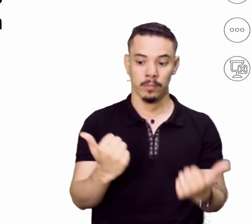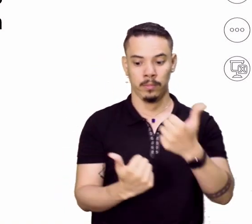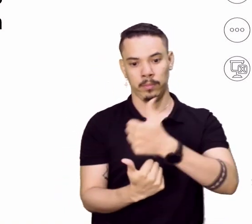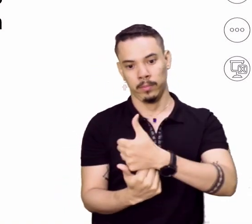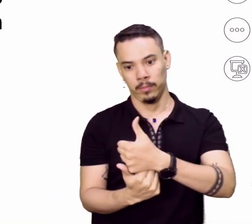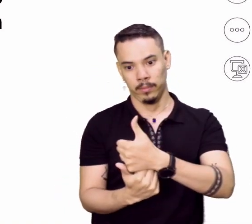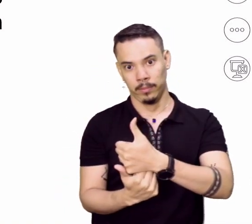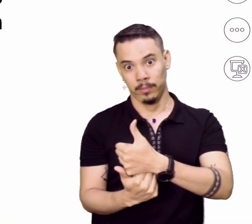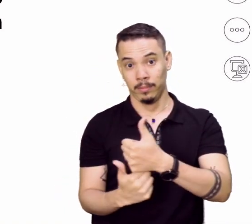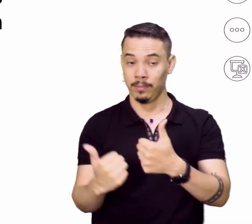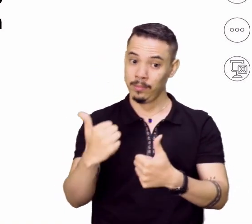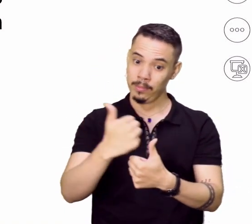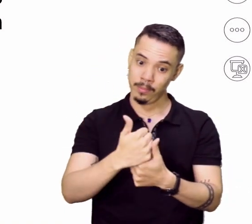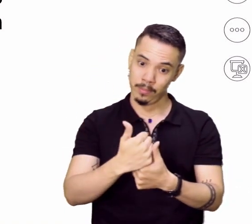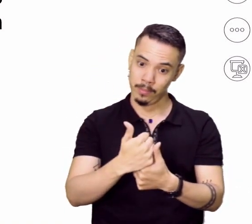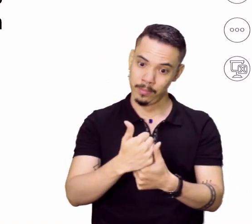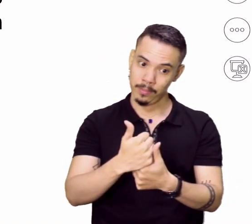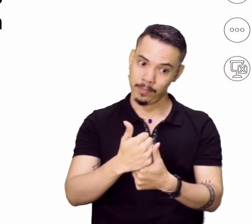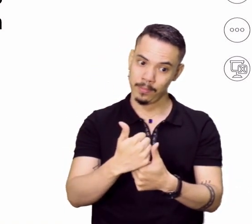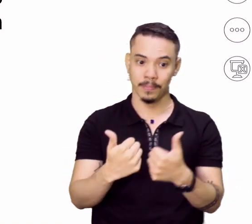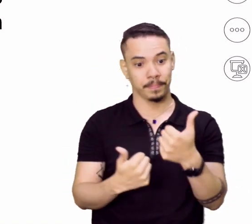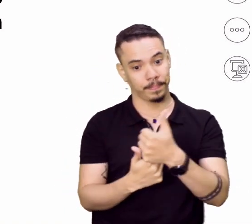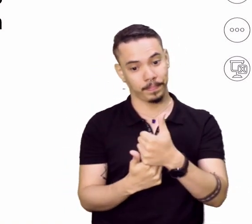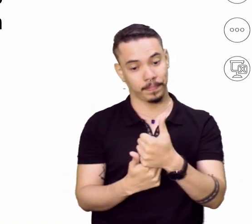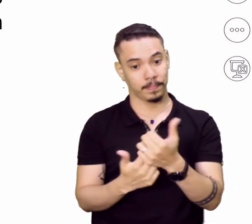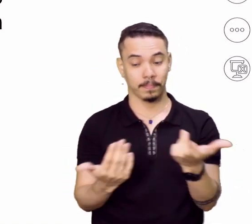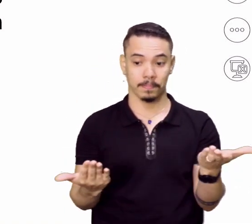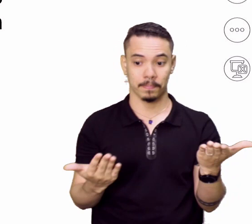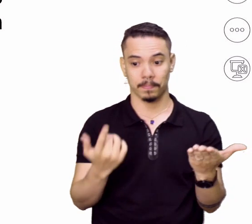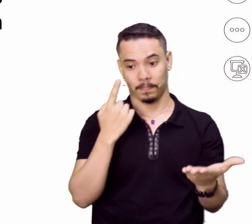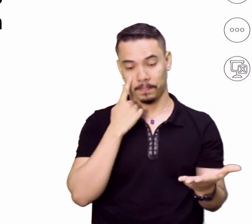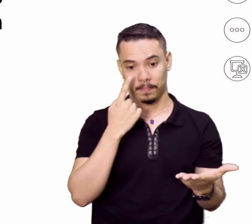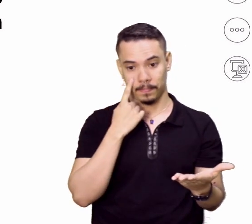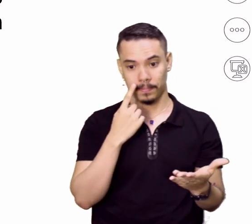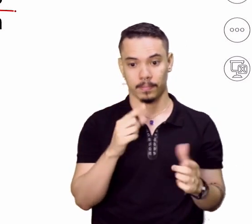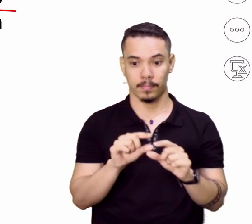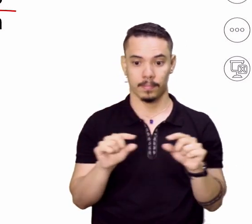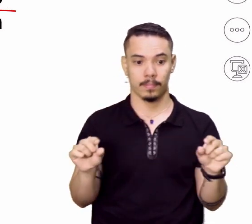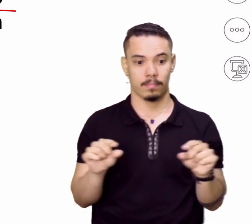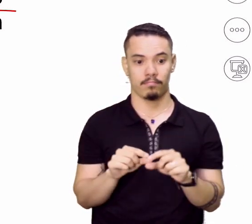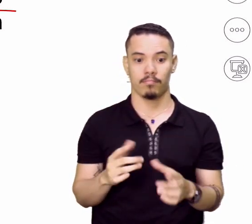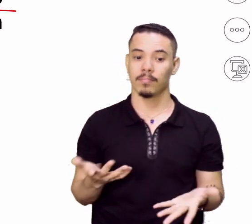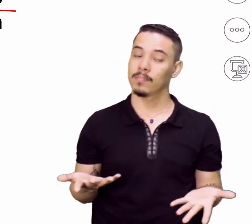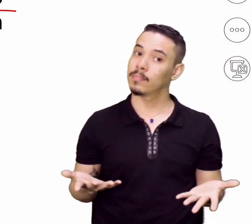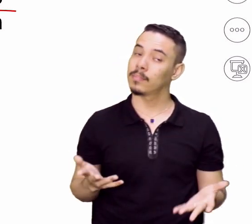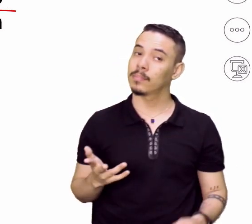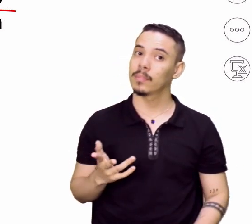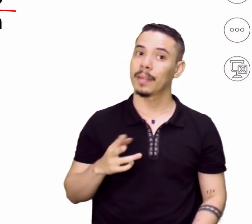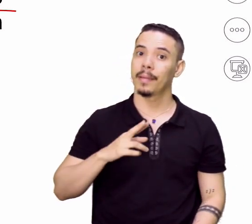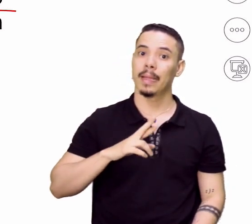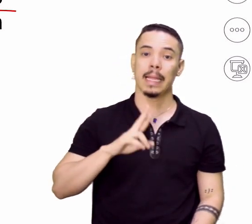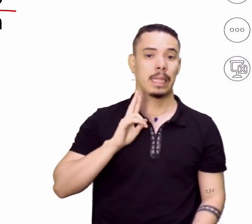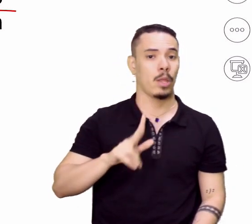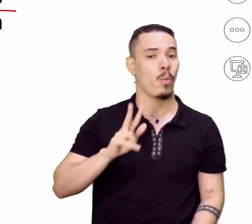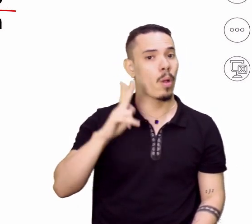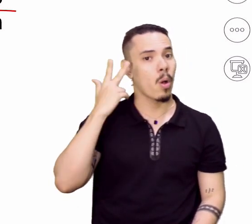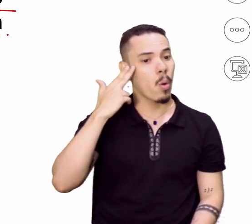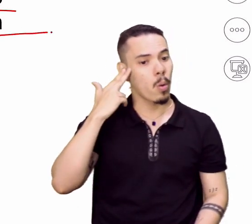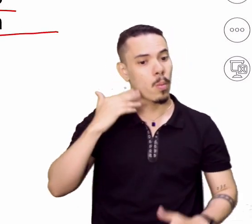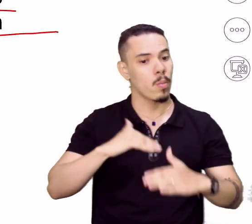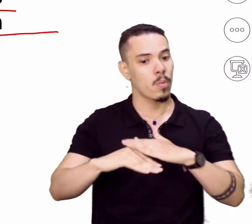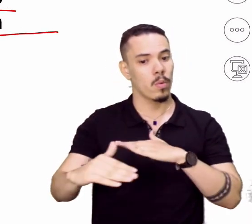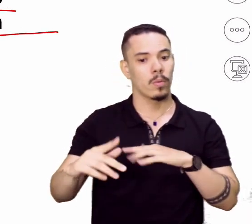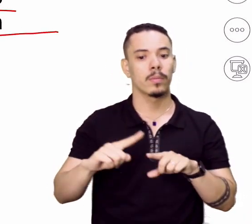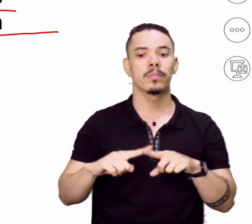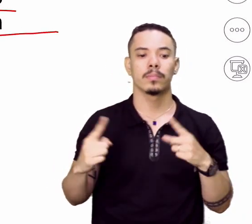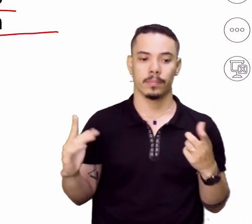nas define clause, nas orações restritivas. Não é tão comum, mas essa troca é